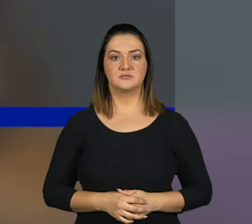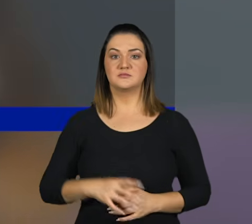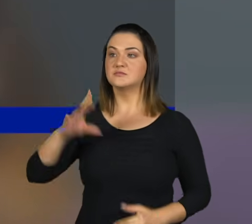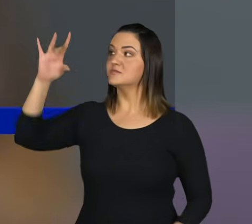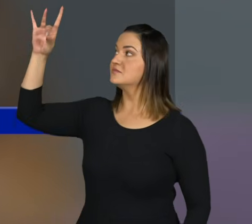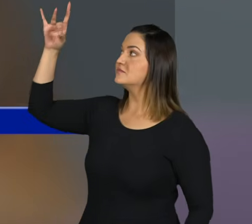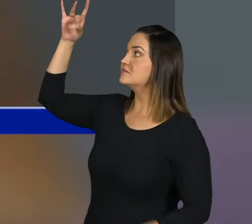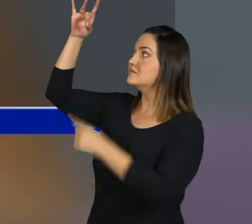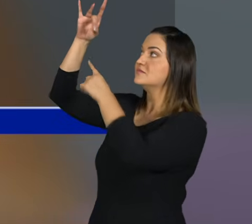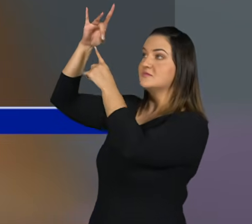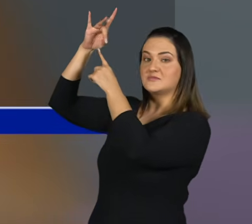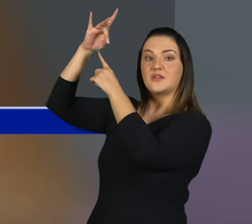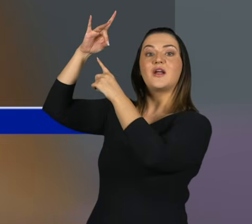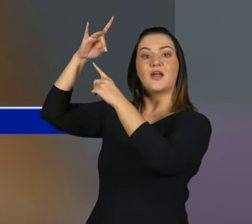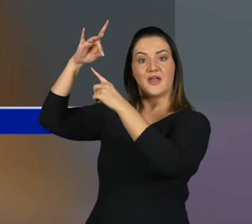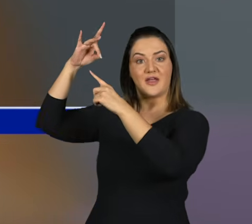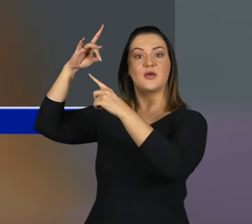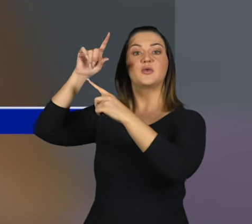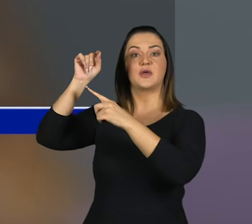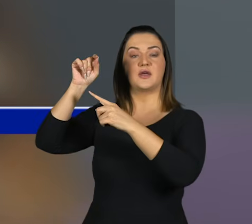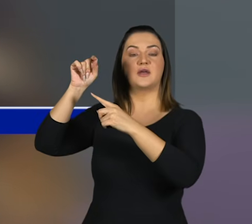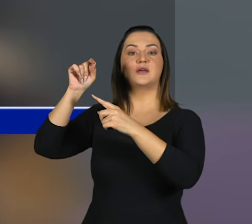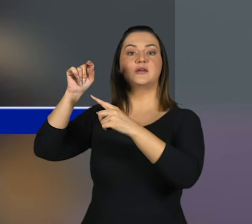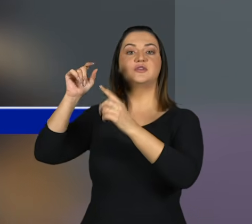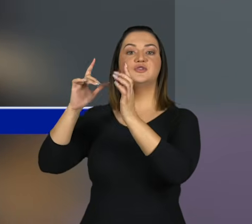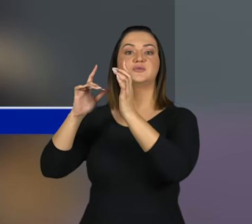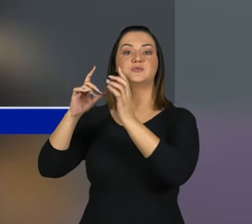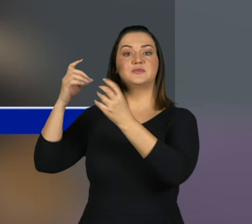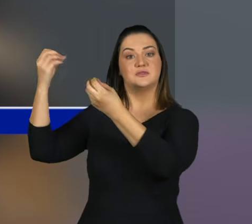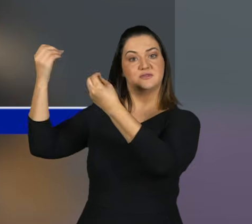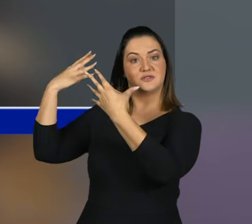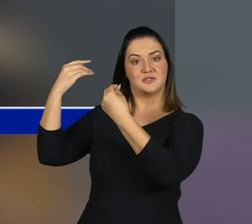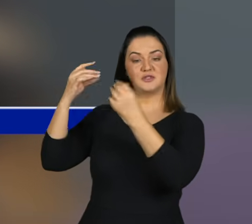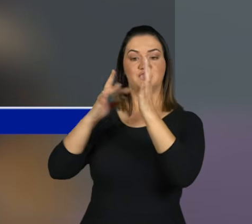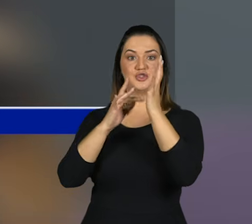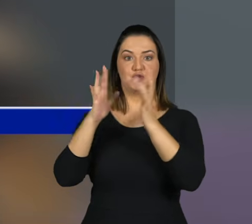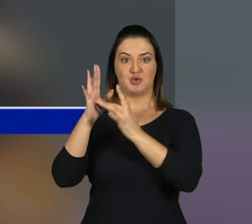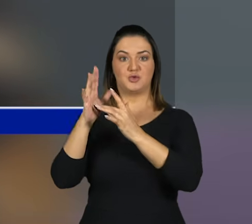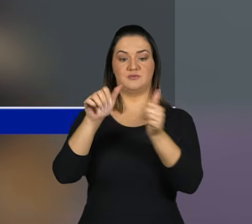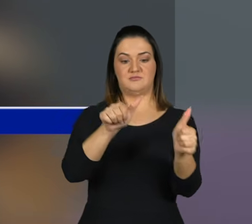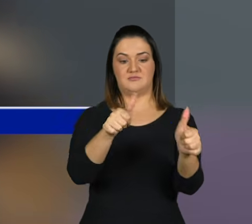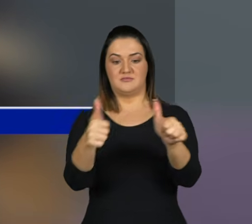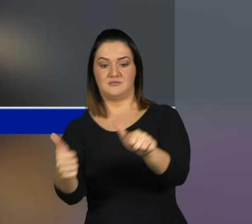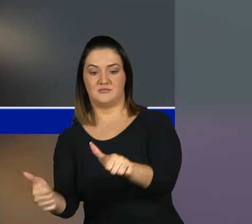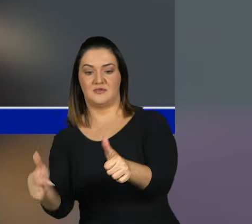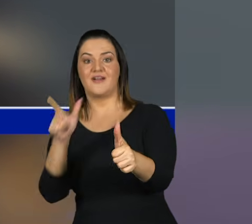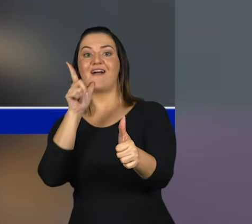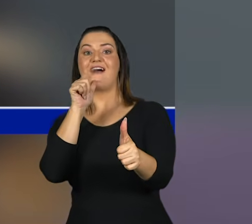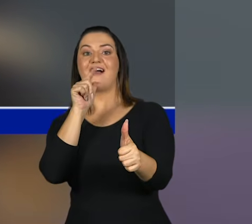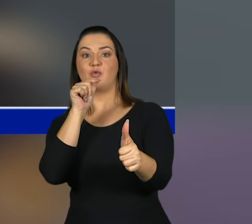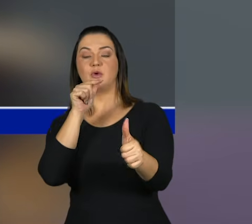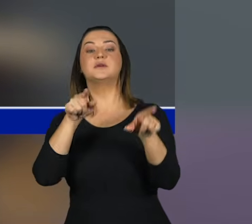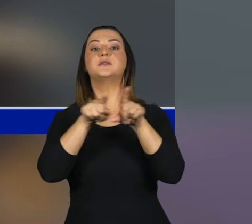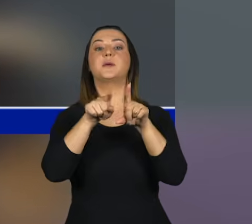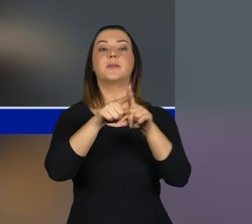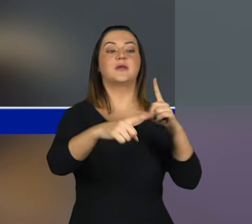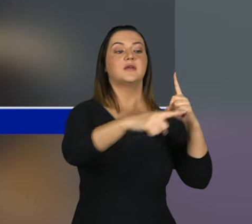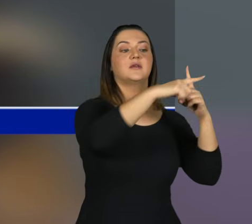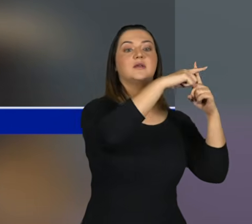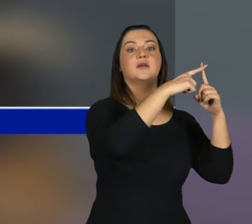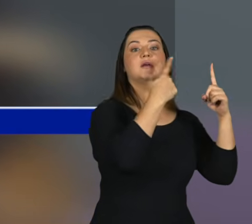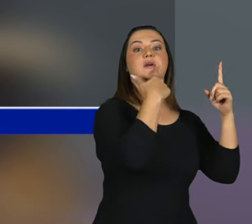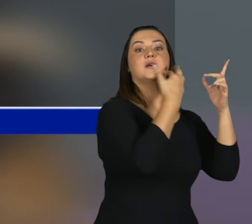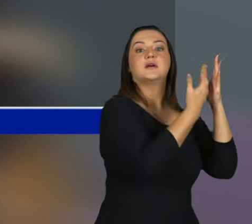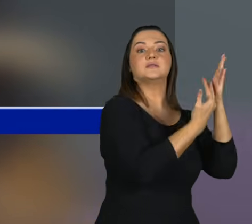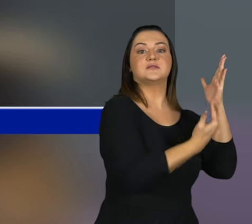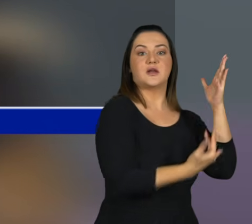este é aquele que veio por meio de água e sangue, Jesus Cristo, não somente com água, mas também com água e com sangue. E